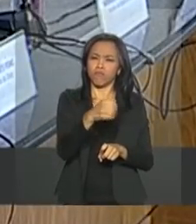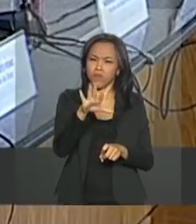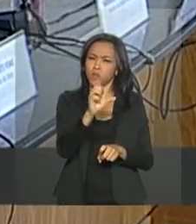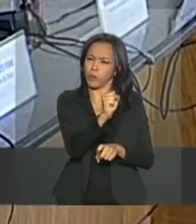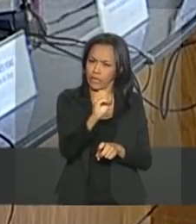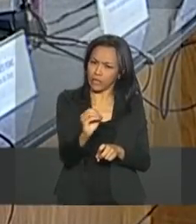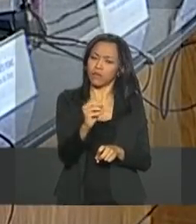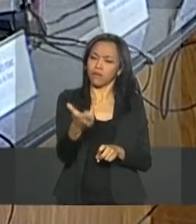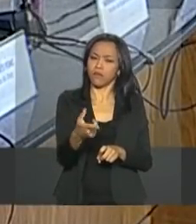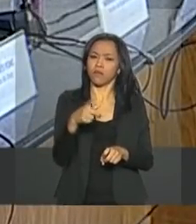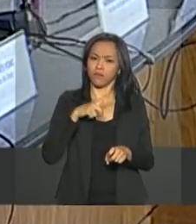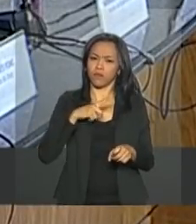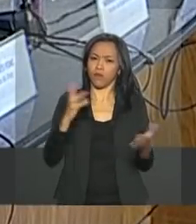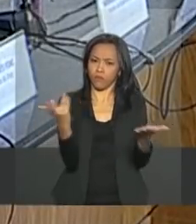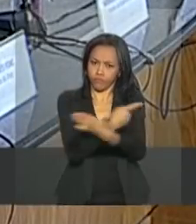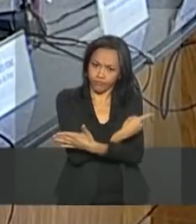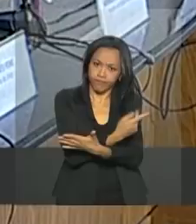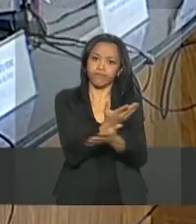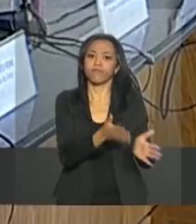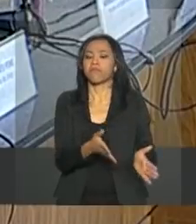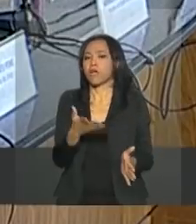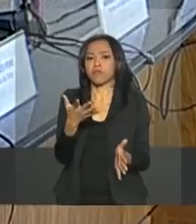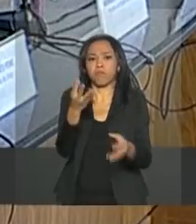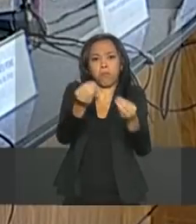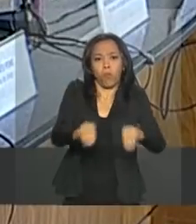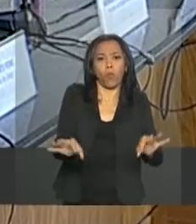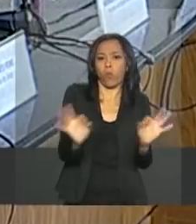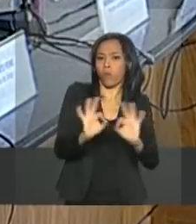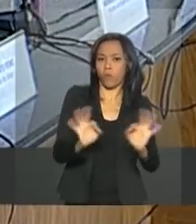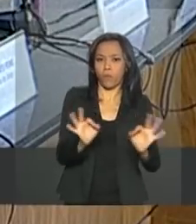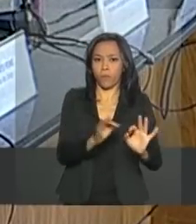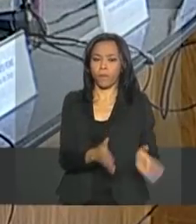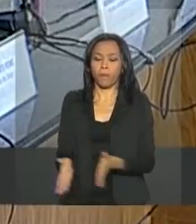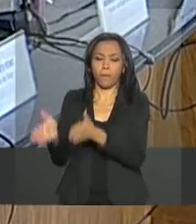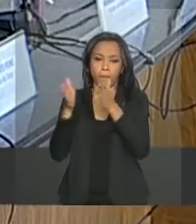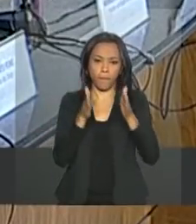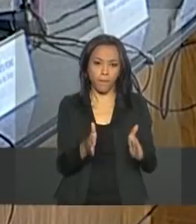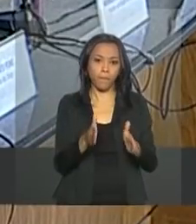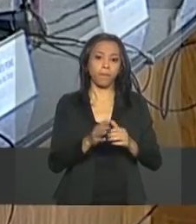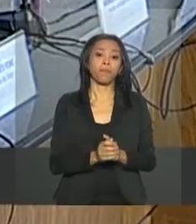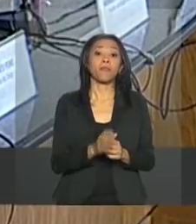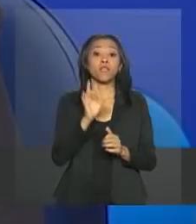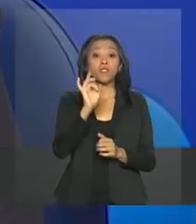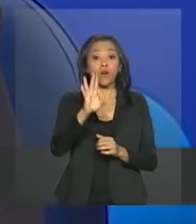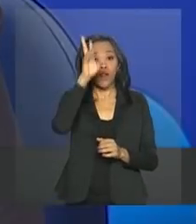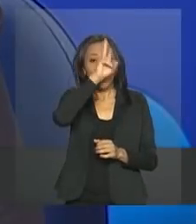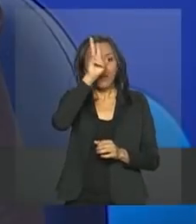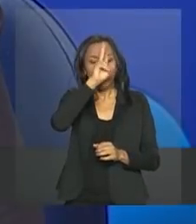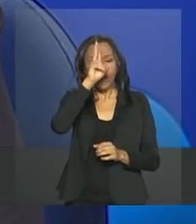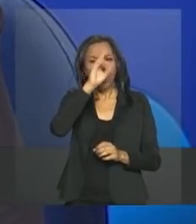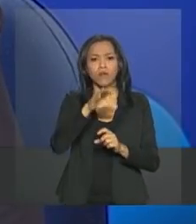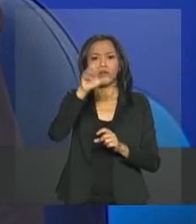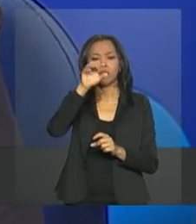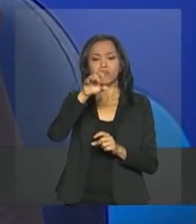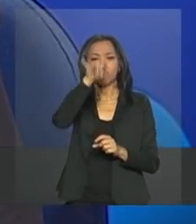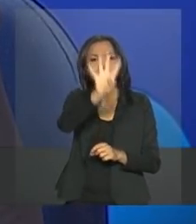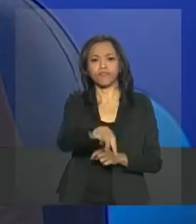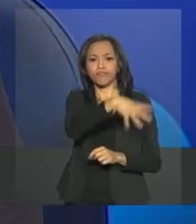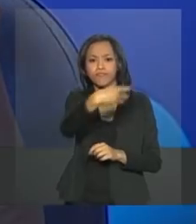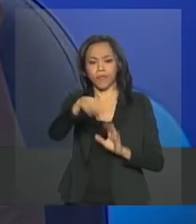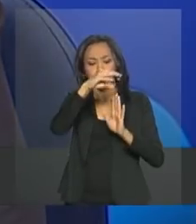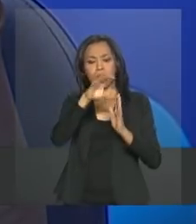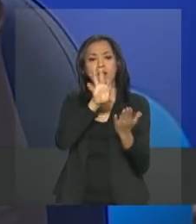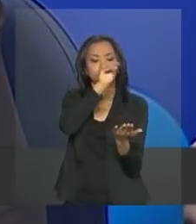interrupção não é é pra lembrar todos o nosso cronograma nós vamos divulgar os gabaritos